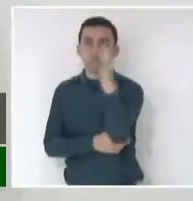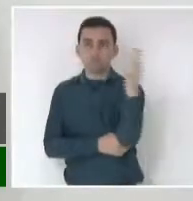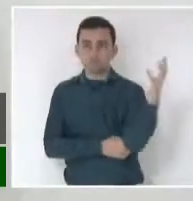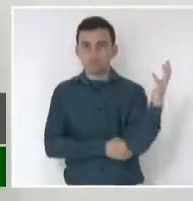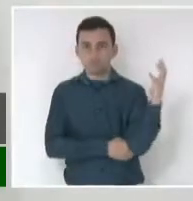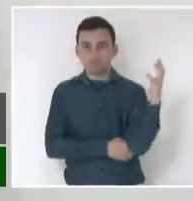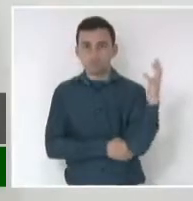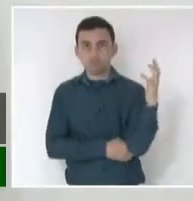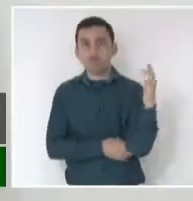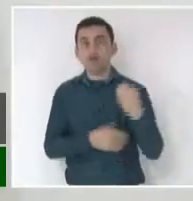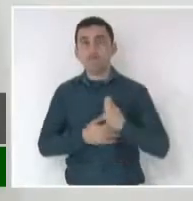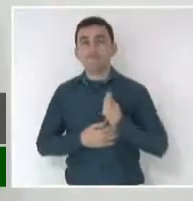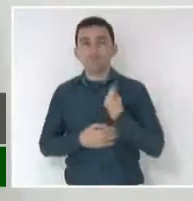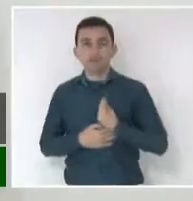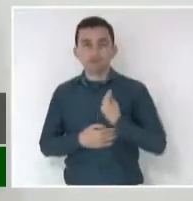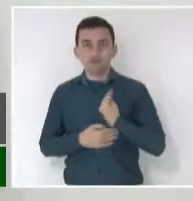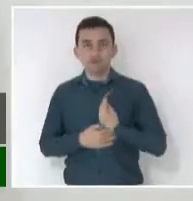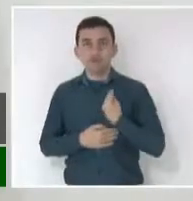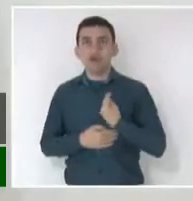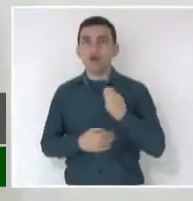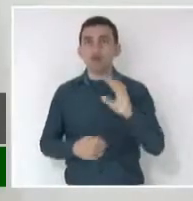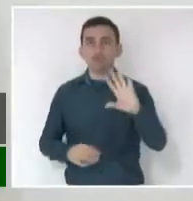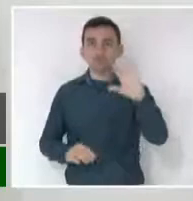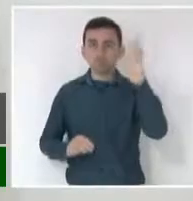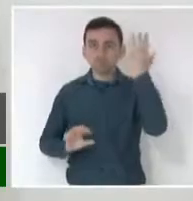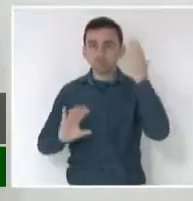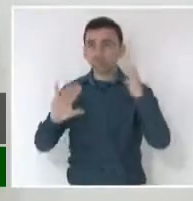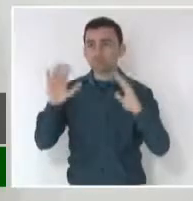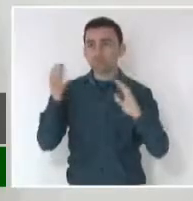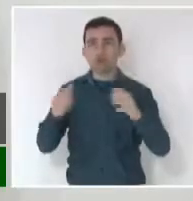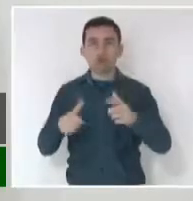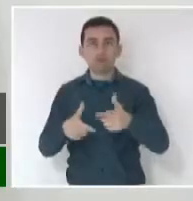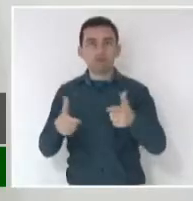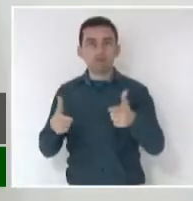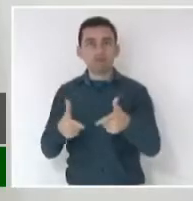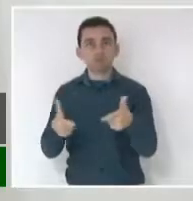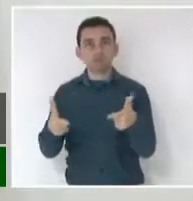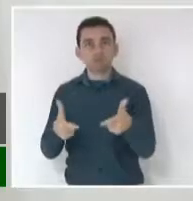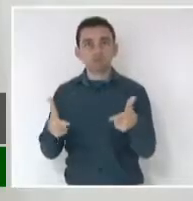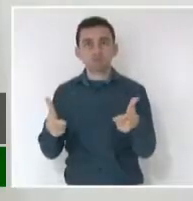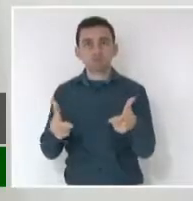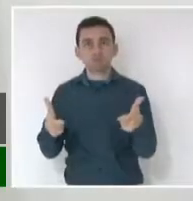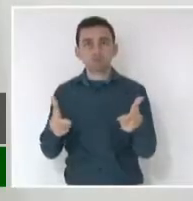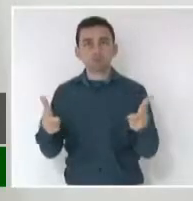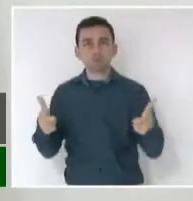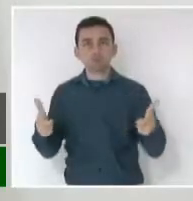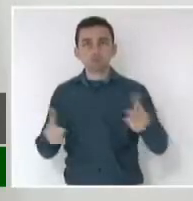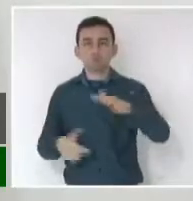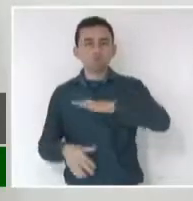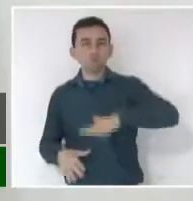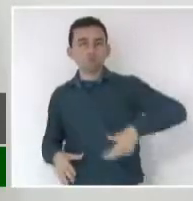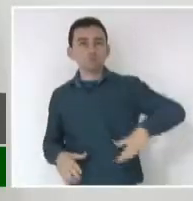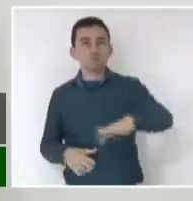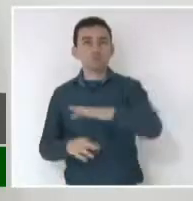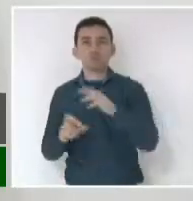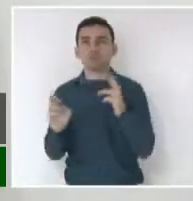A vida que acontece, se expande em todas as